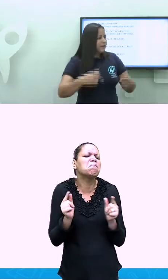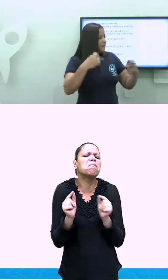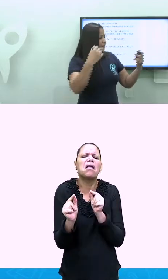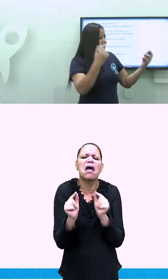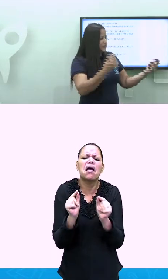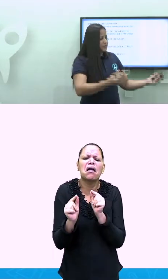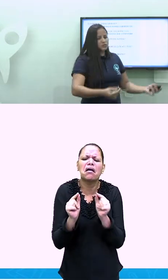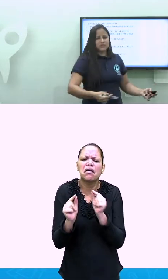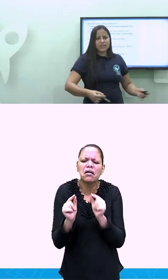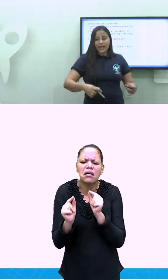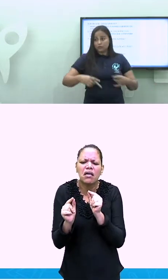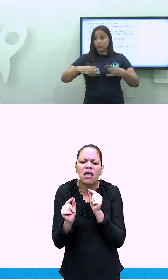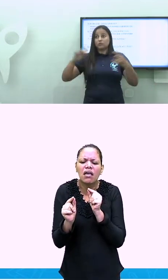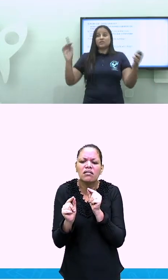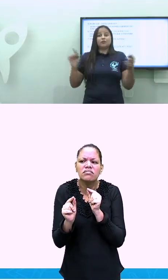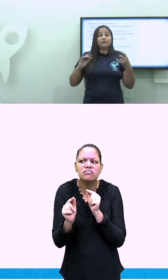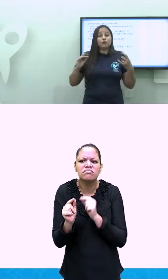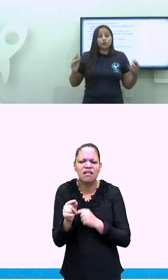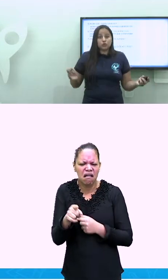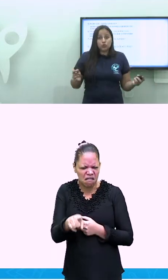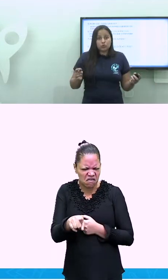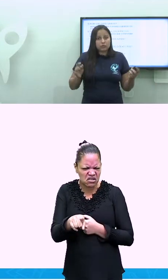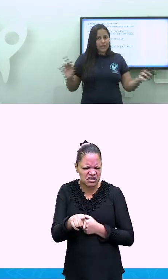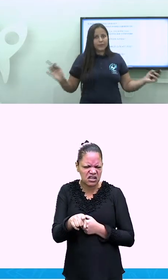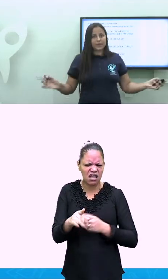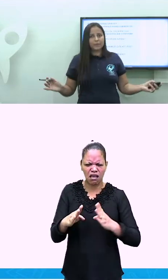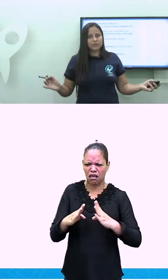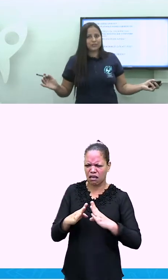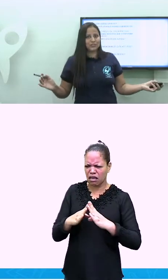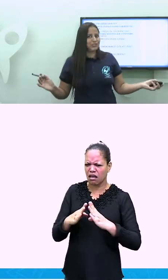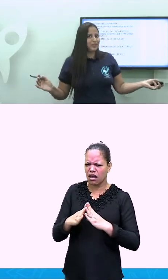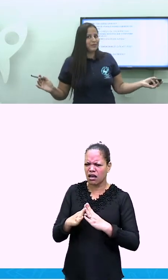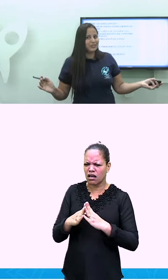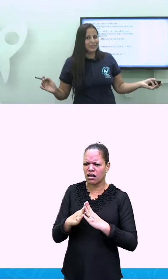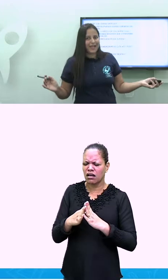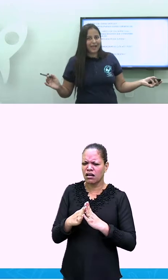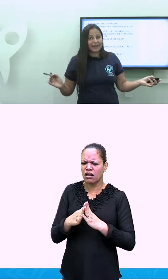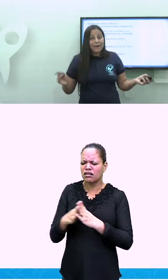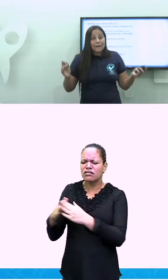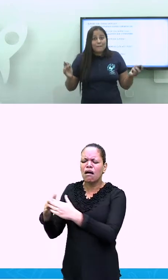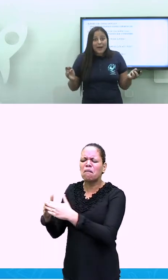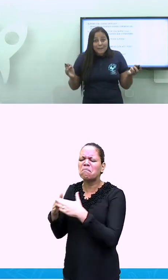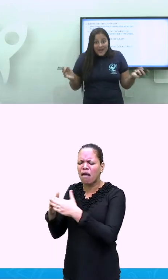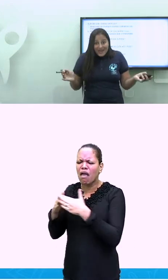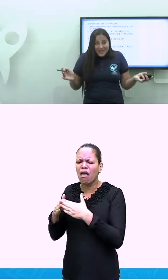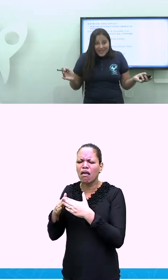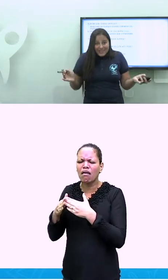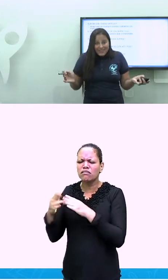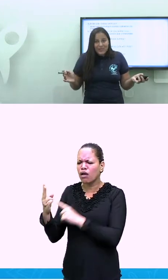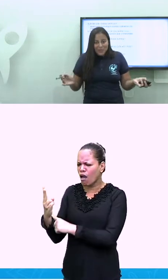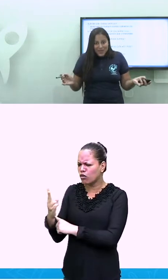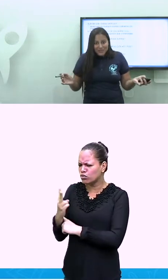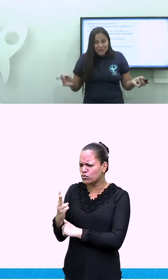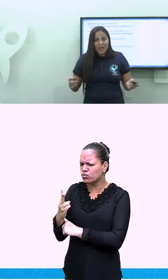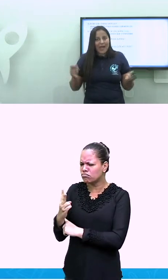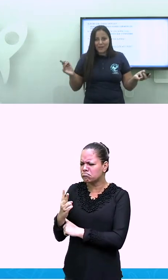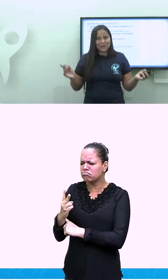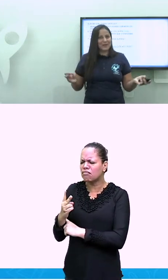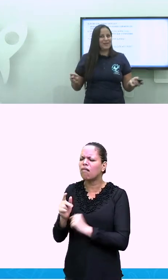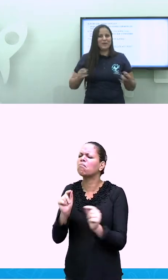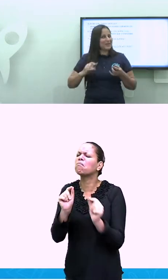ajuda para fazer uma atividade, ou aconteceu, levou um susto. Quem é a primeira pessoa que a gente lembra de gritar? Mamãe, não é